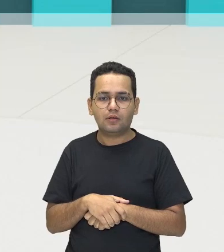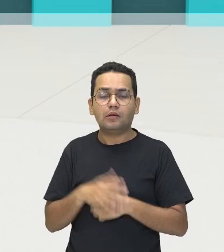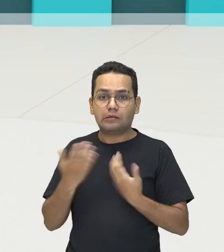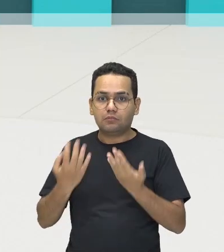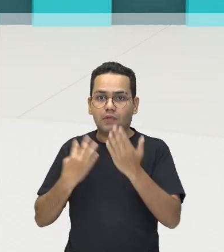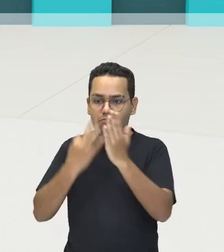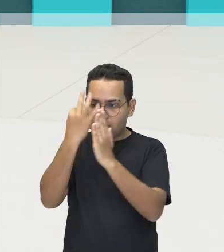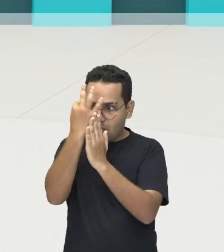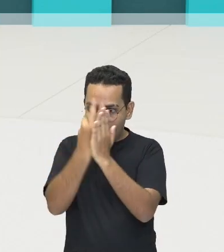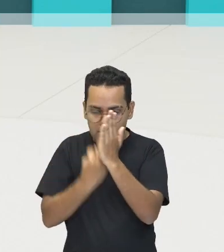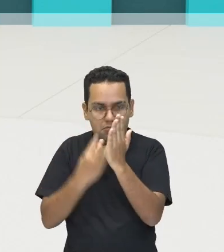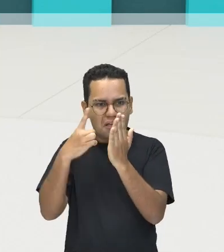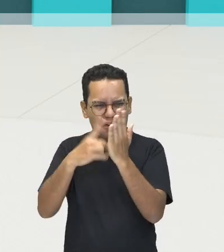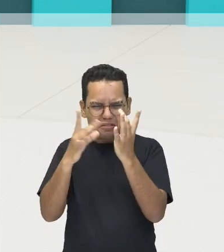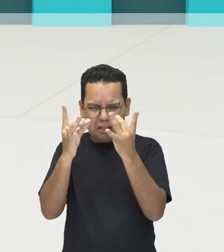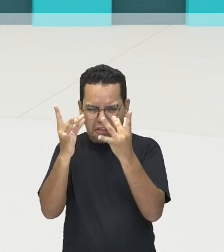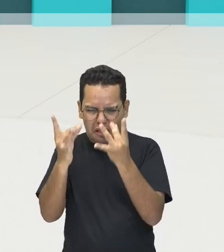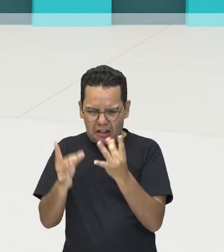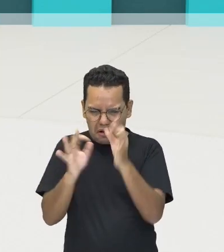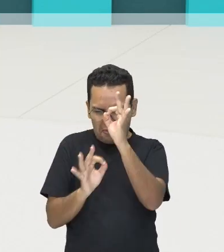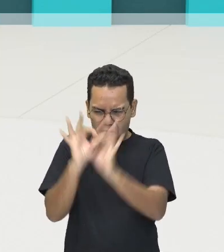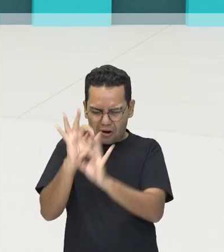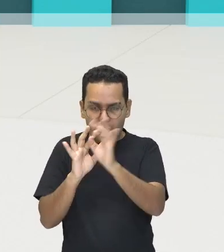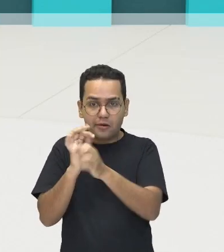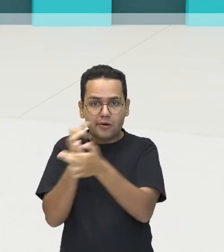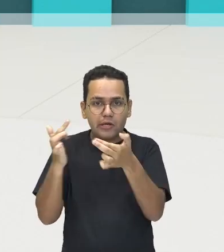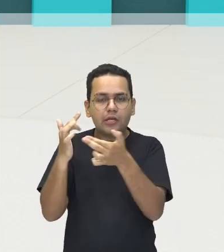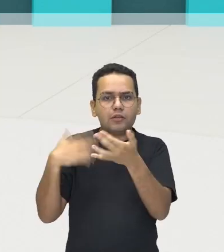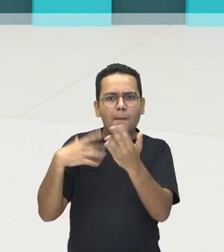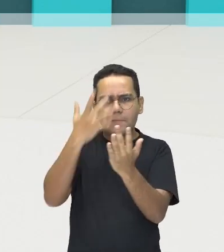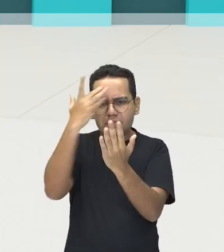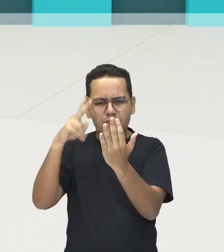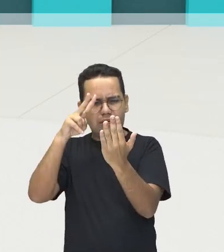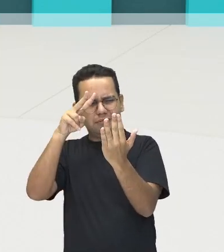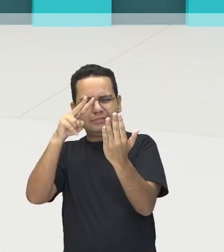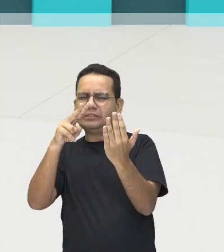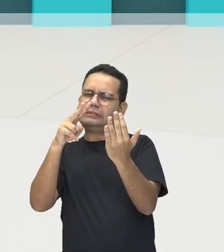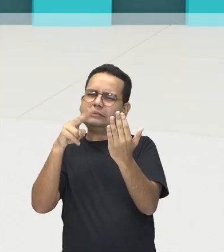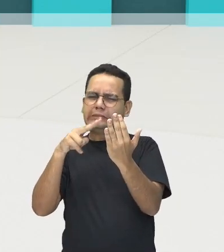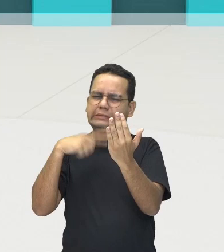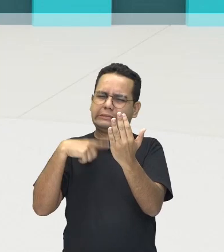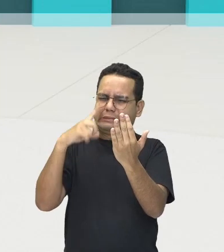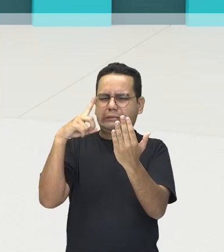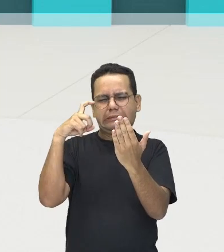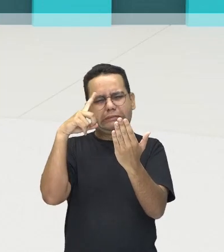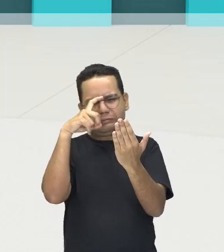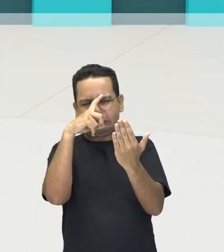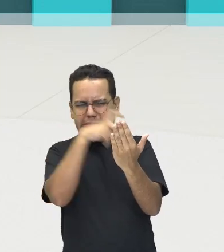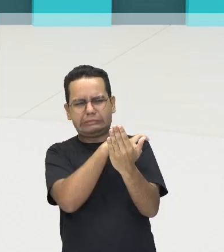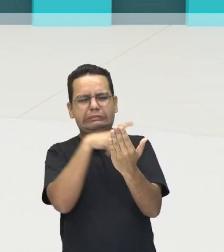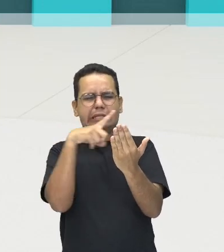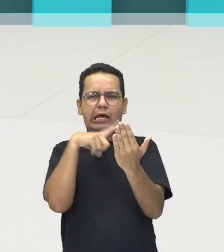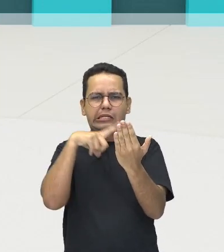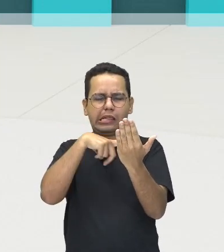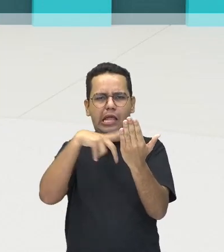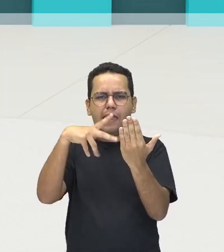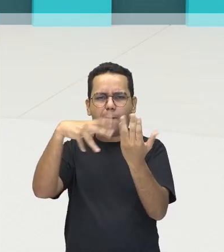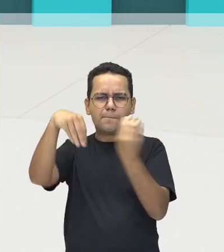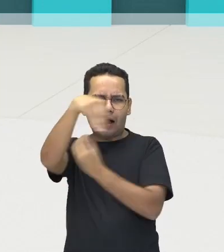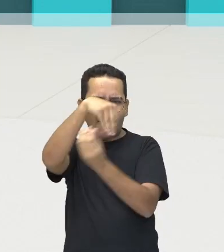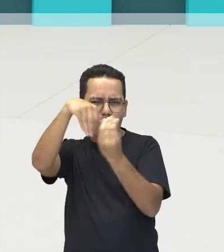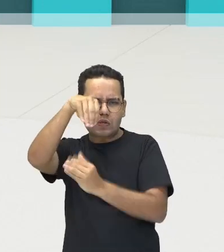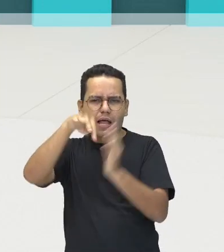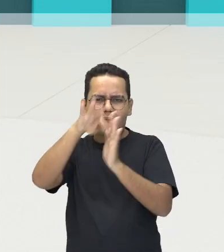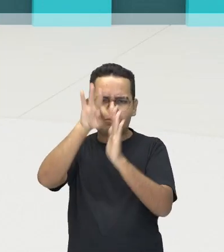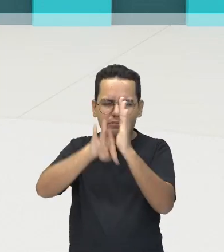tão trabalhado que eu vou dificultar para o leitor. Quando o leitor lê, ele vai ver o texto todo bagunçado e ele não vai compreender. Mas